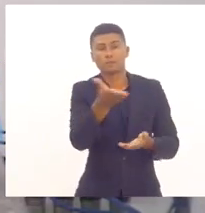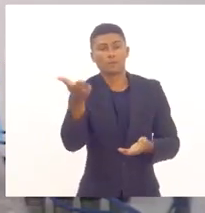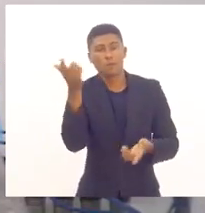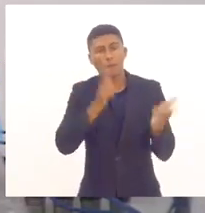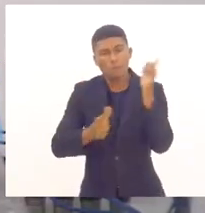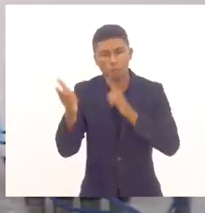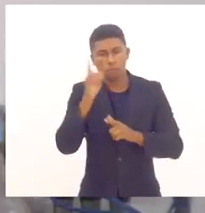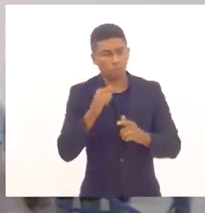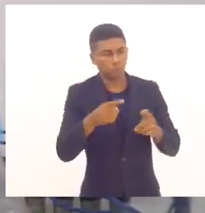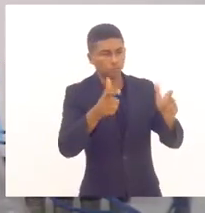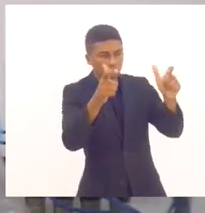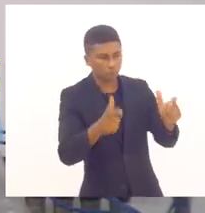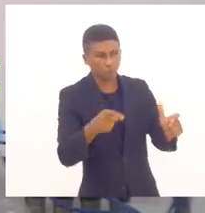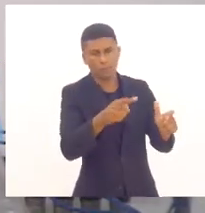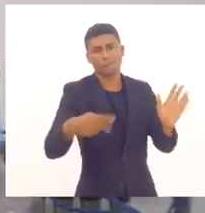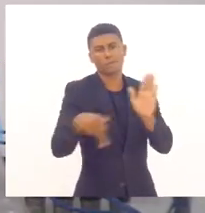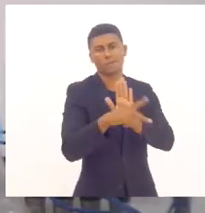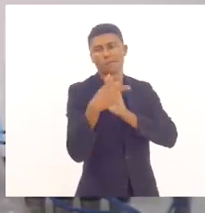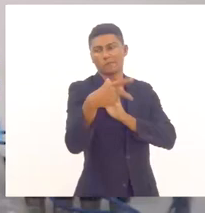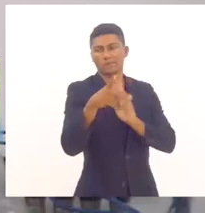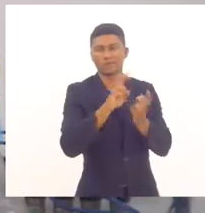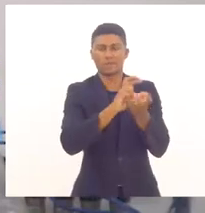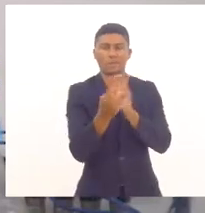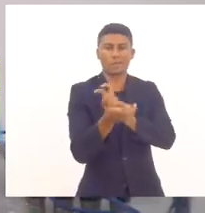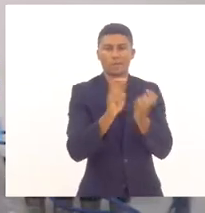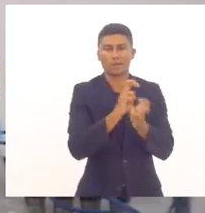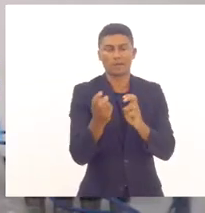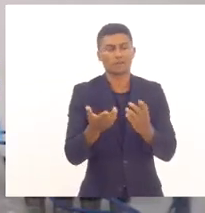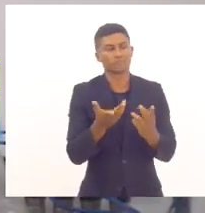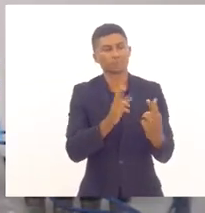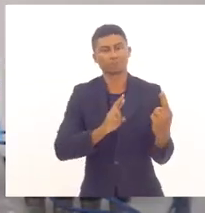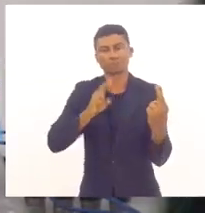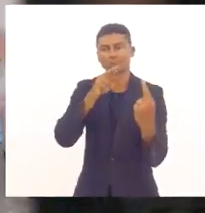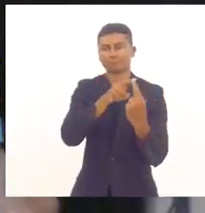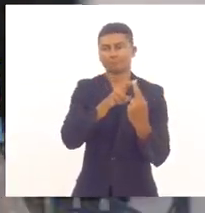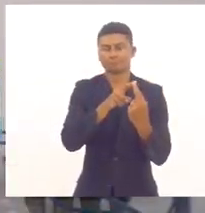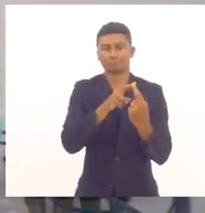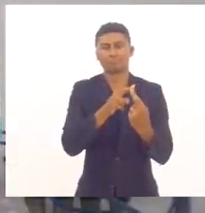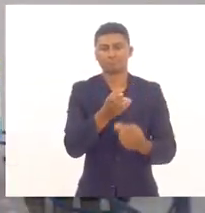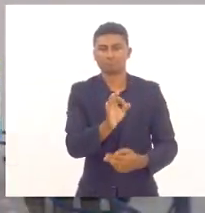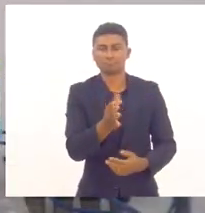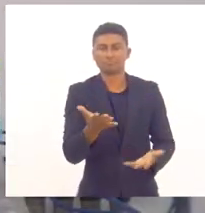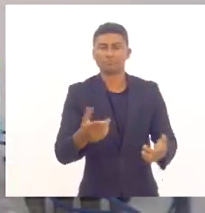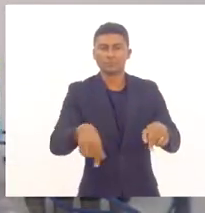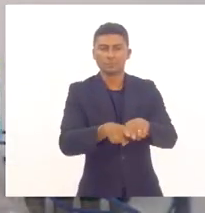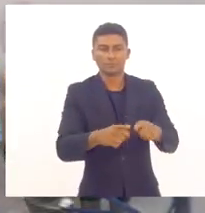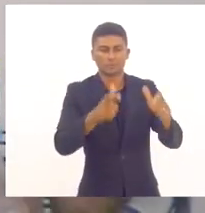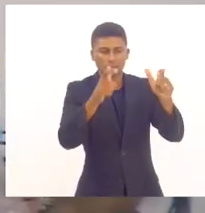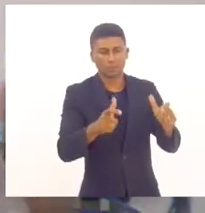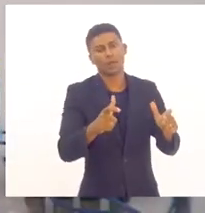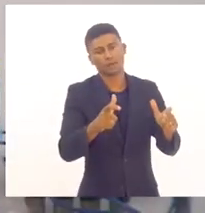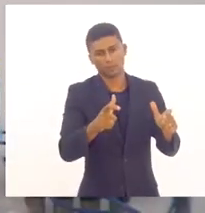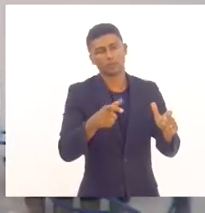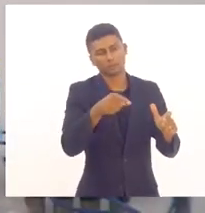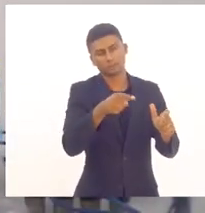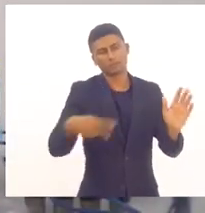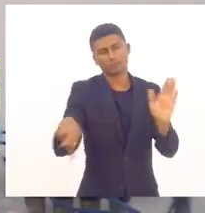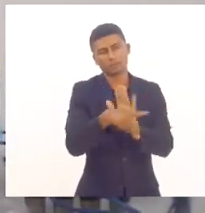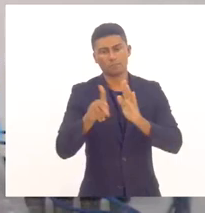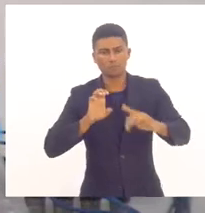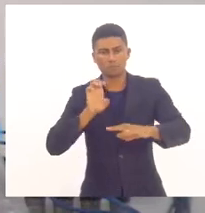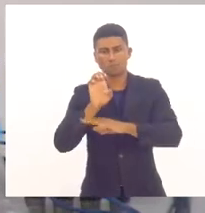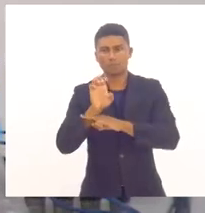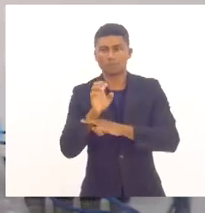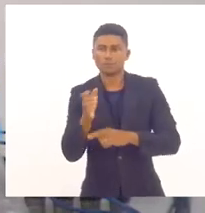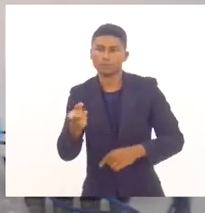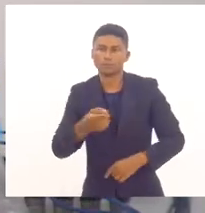edificar, sim, né? Ter um espaço de vocês com referência nacional. Né? E sendo um espaço do Estado, todos nós podemos